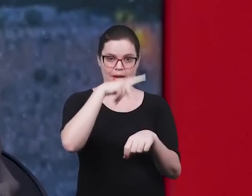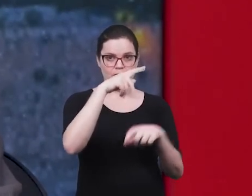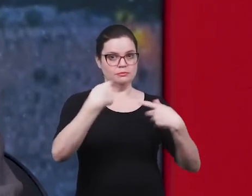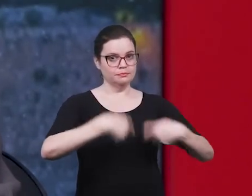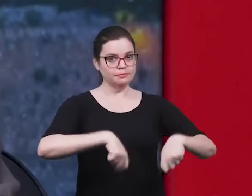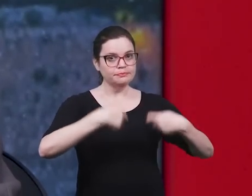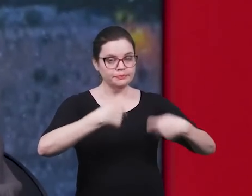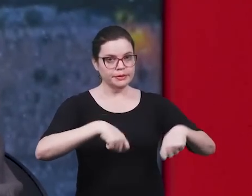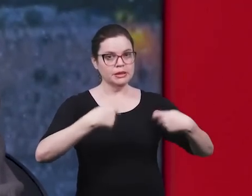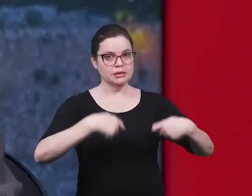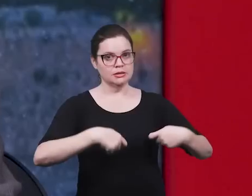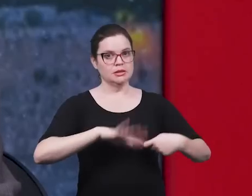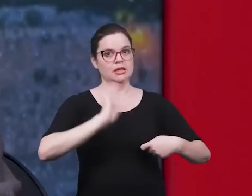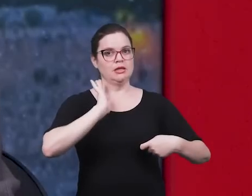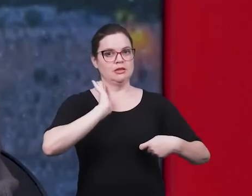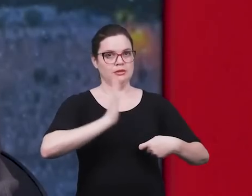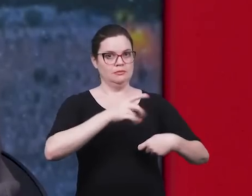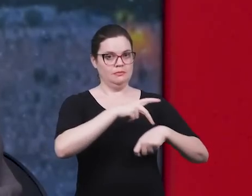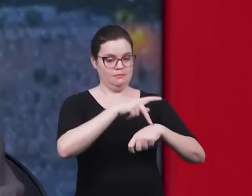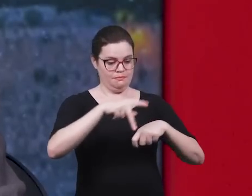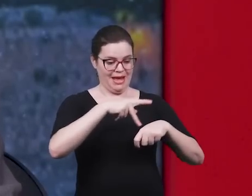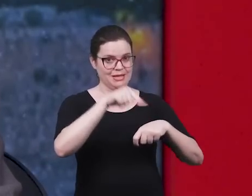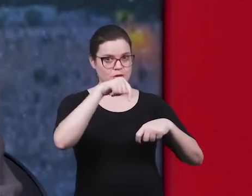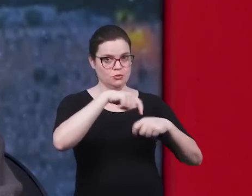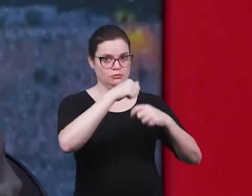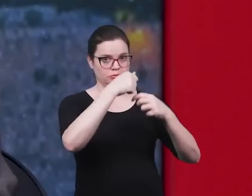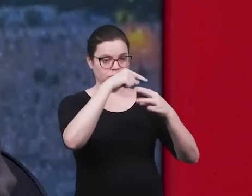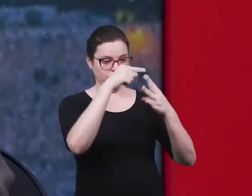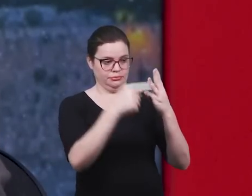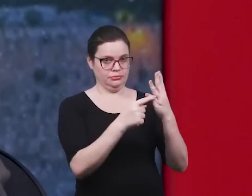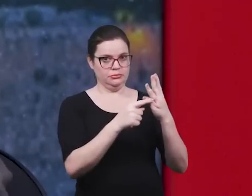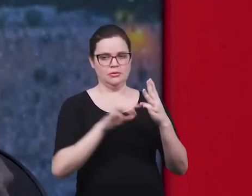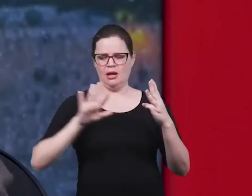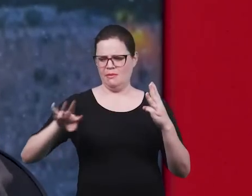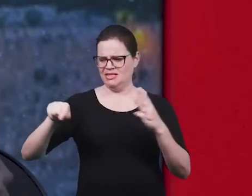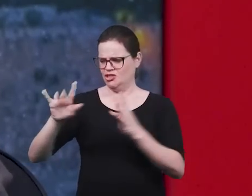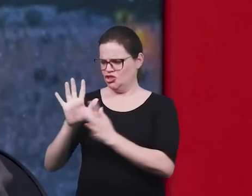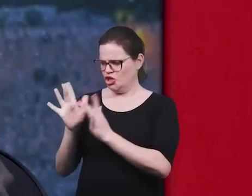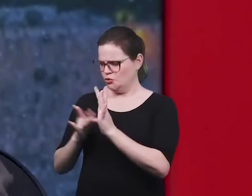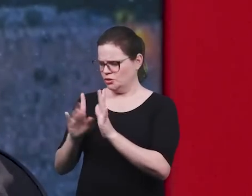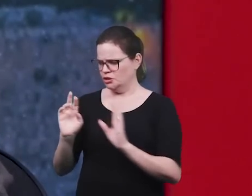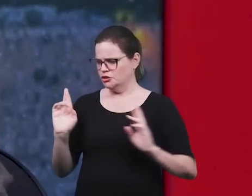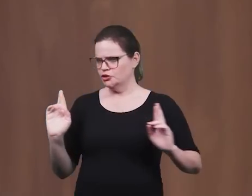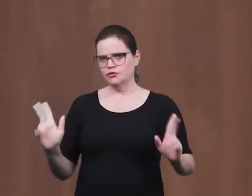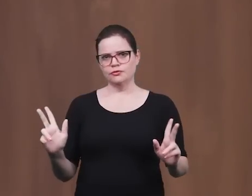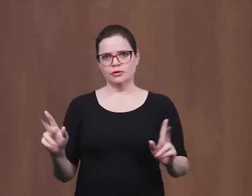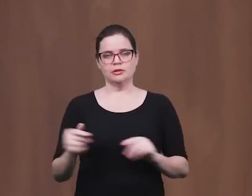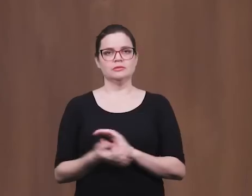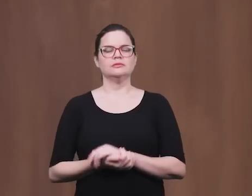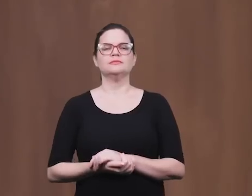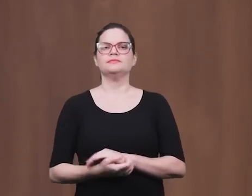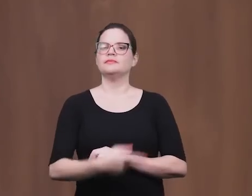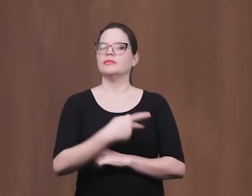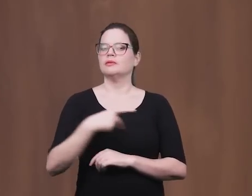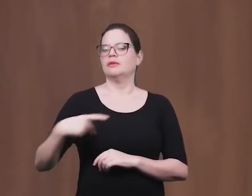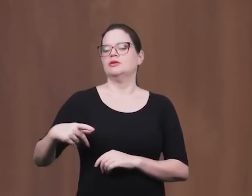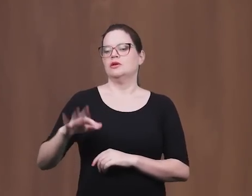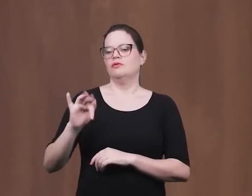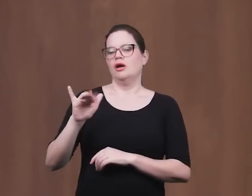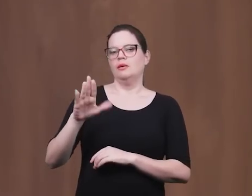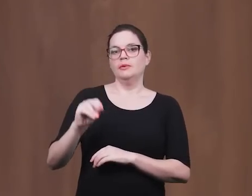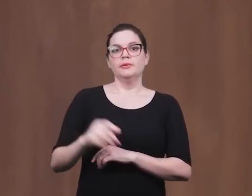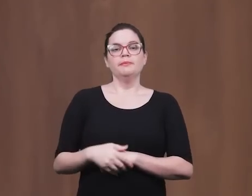que prefiguravam a Páscoa. Mas Jesus fez de uma forma diferente. Pastor Fábio,